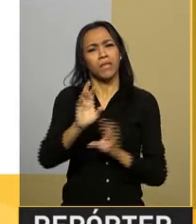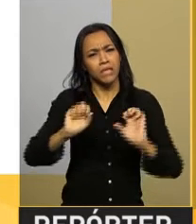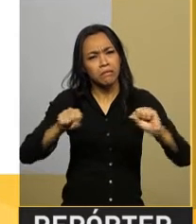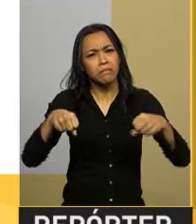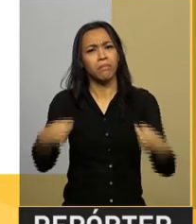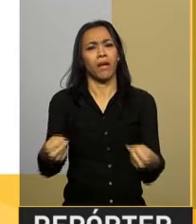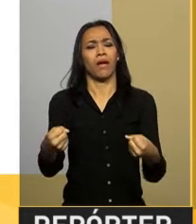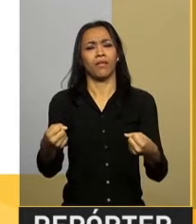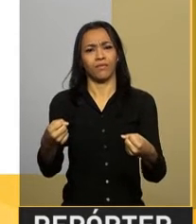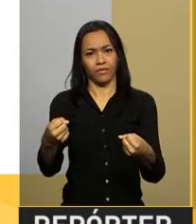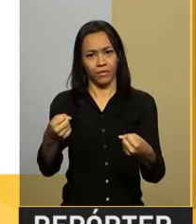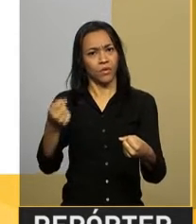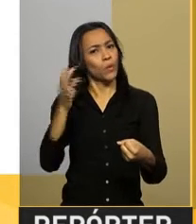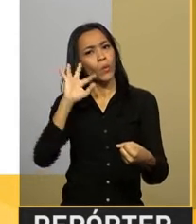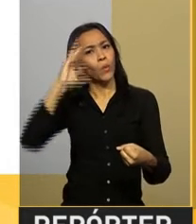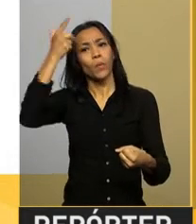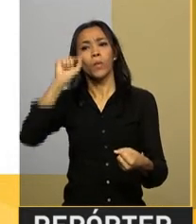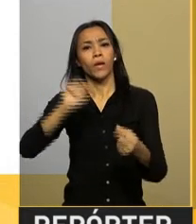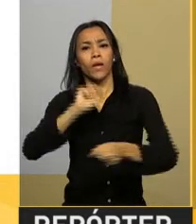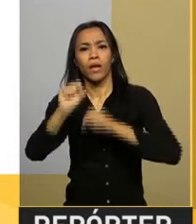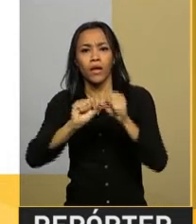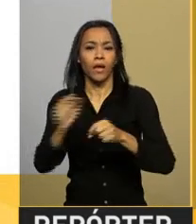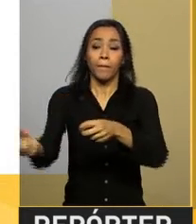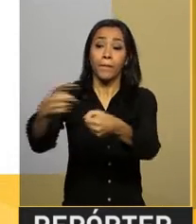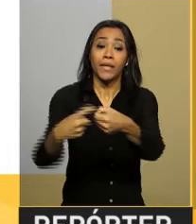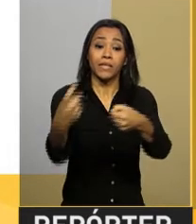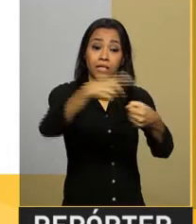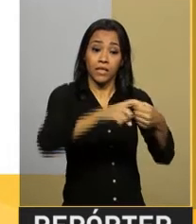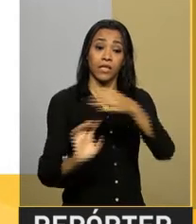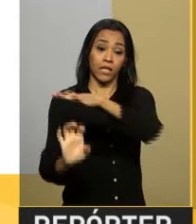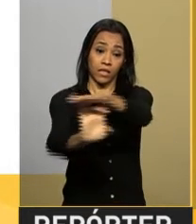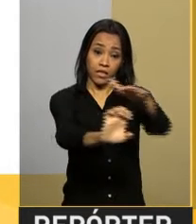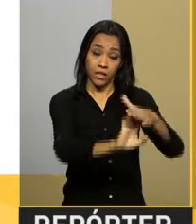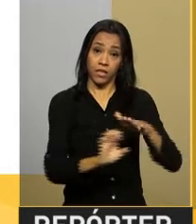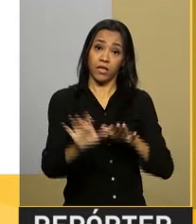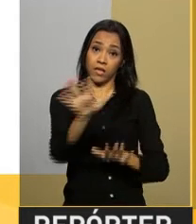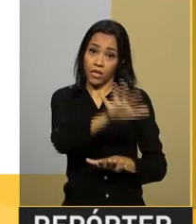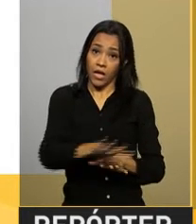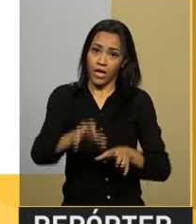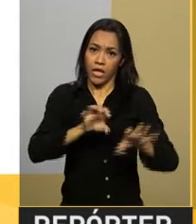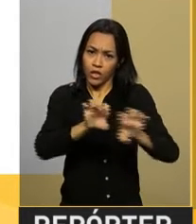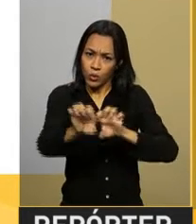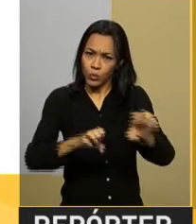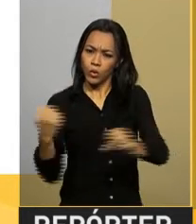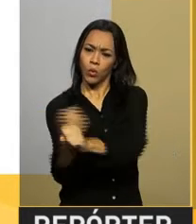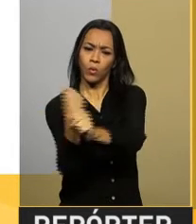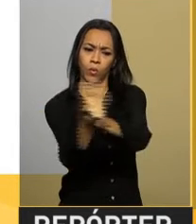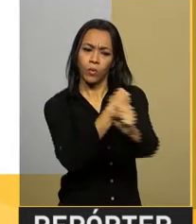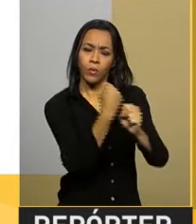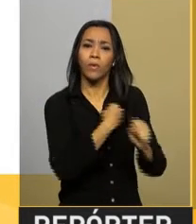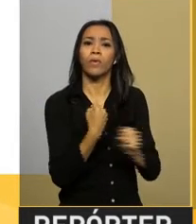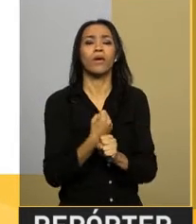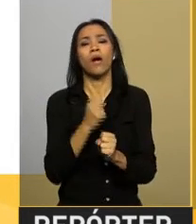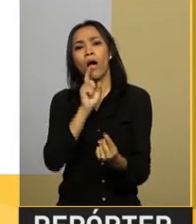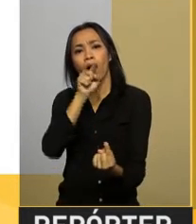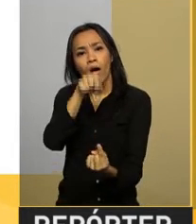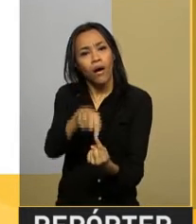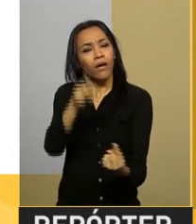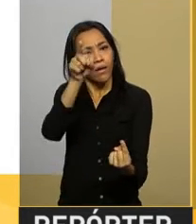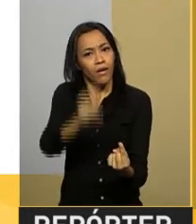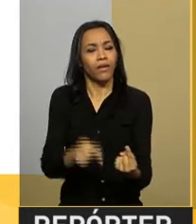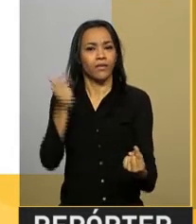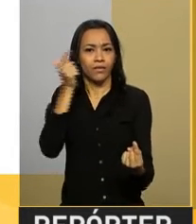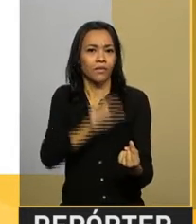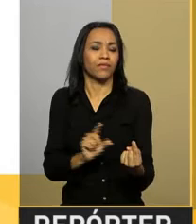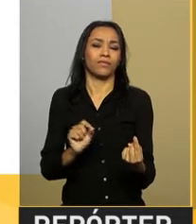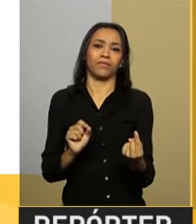promover parcerias público-privadas em áreas de infraestrutura, exatamente para alcançar